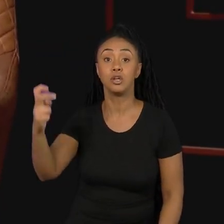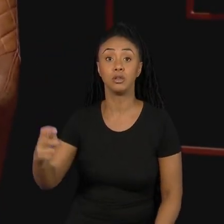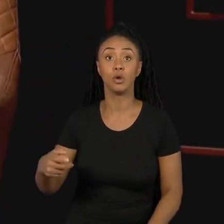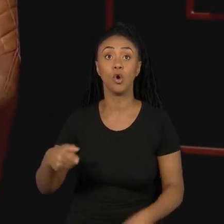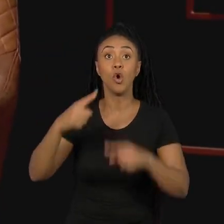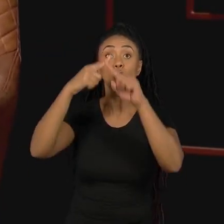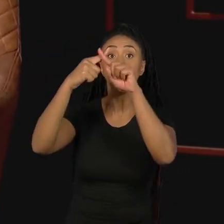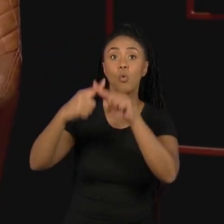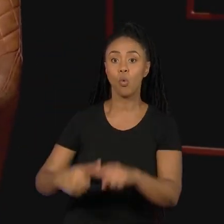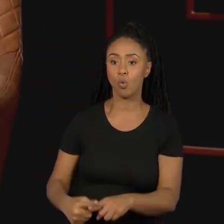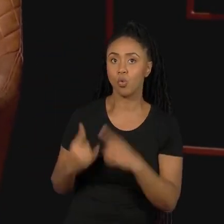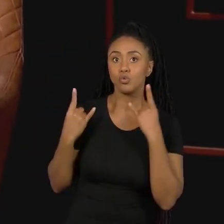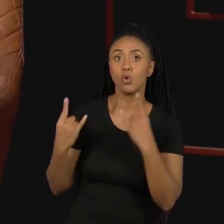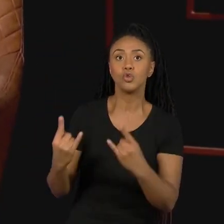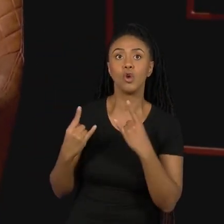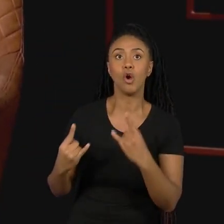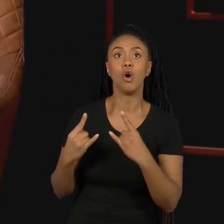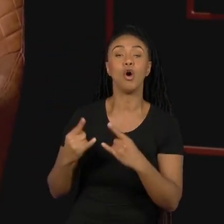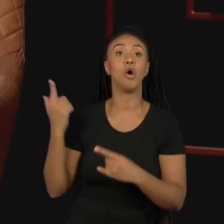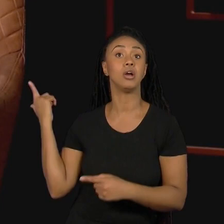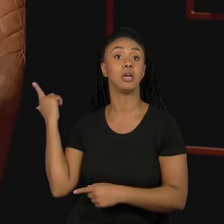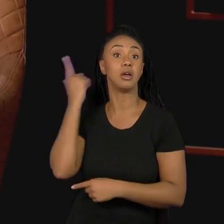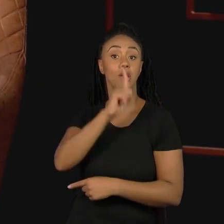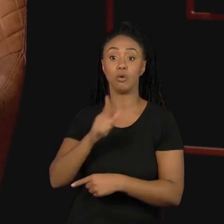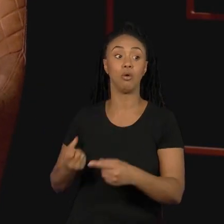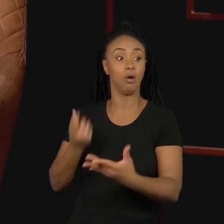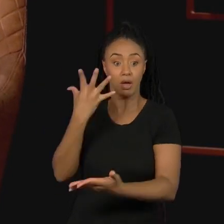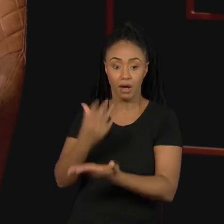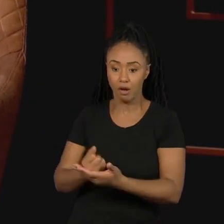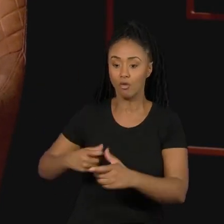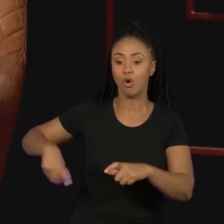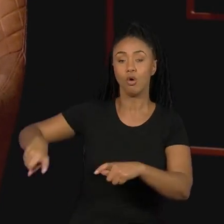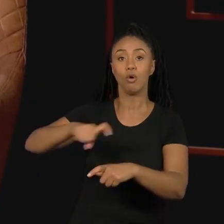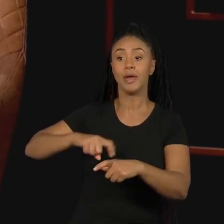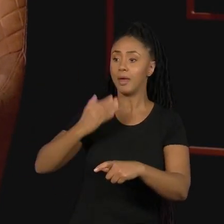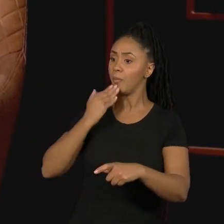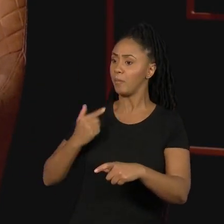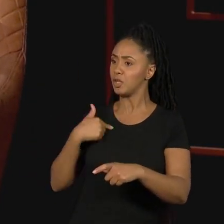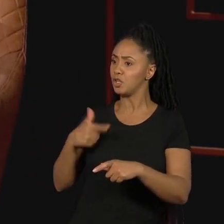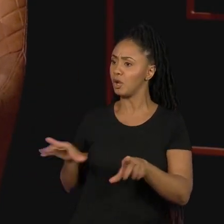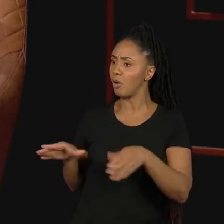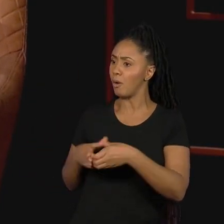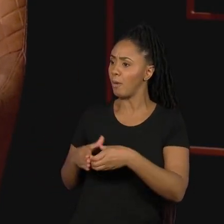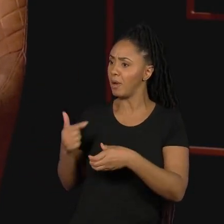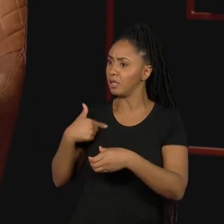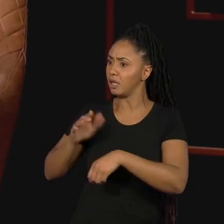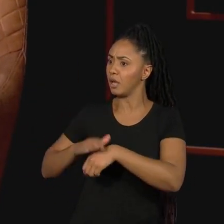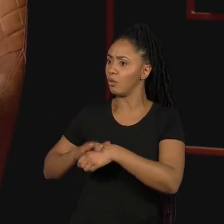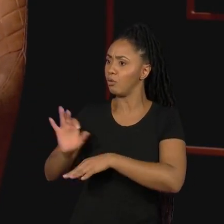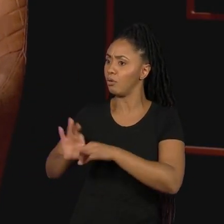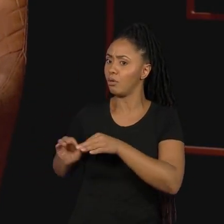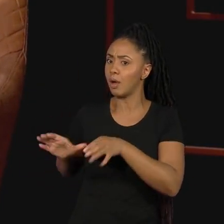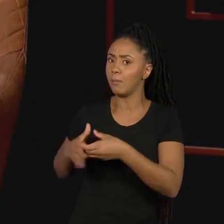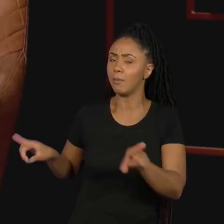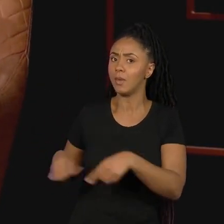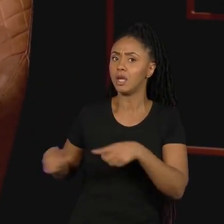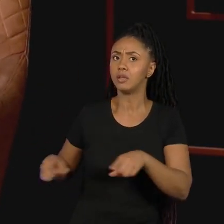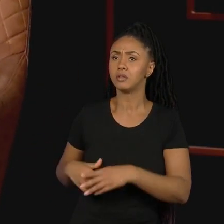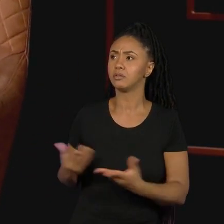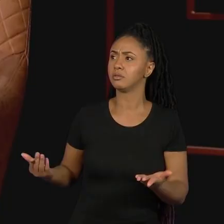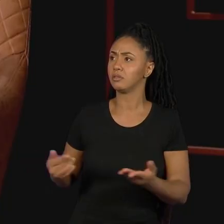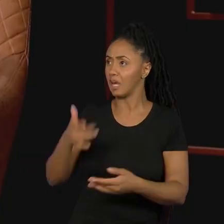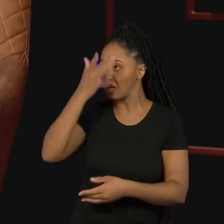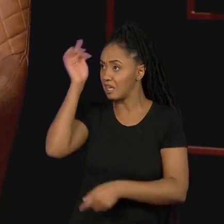programa de rock que tinha, para gravar um LP, e pediu para eu montar uma banda para ele. Então, como eu conheci esses caras,